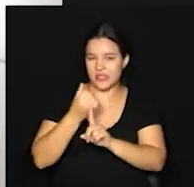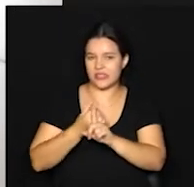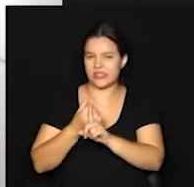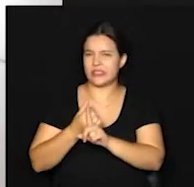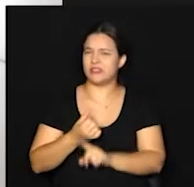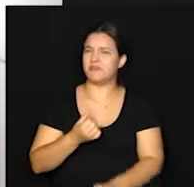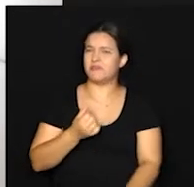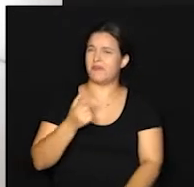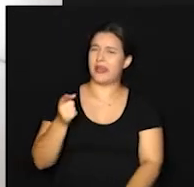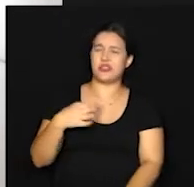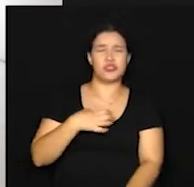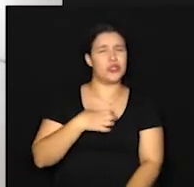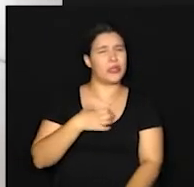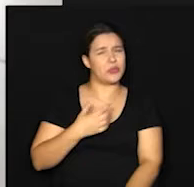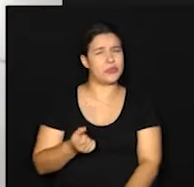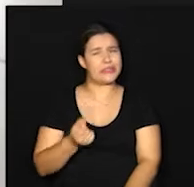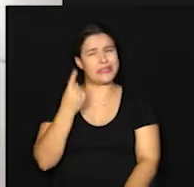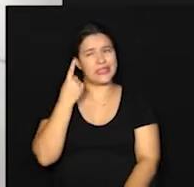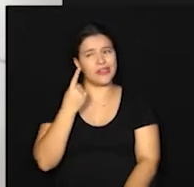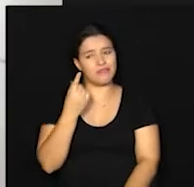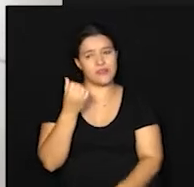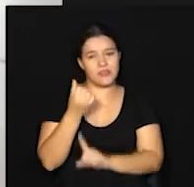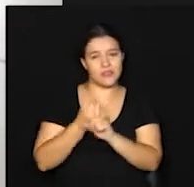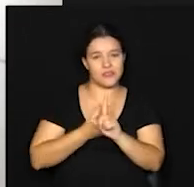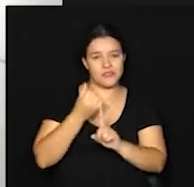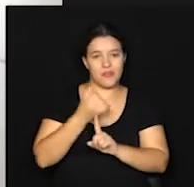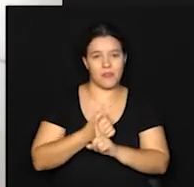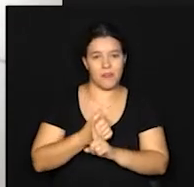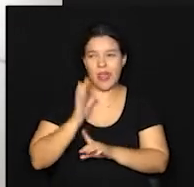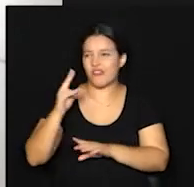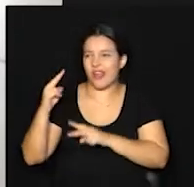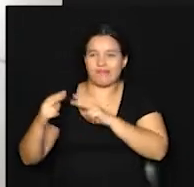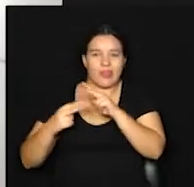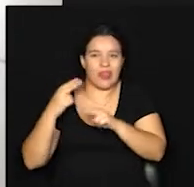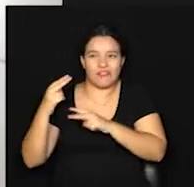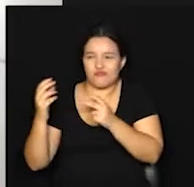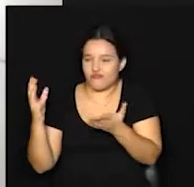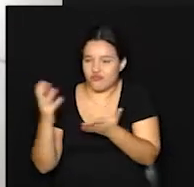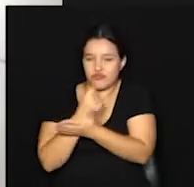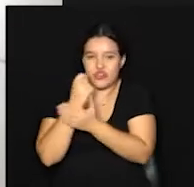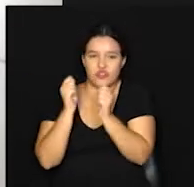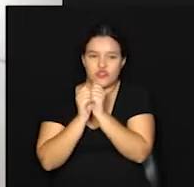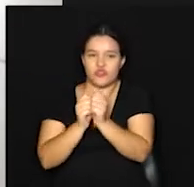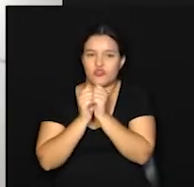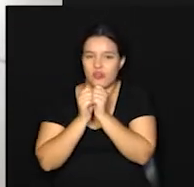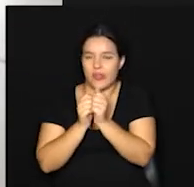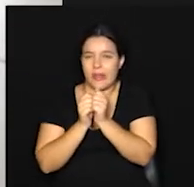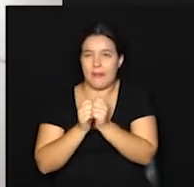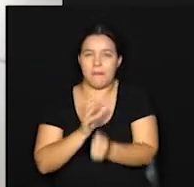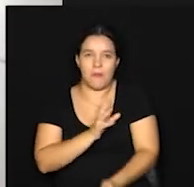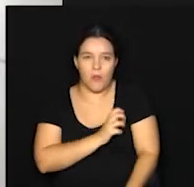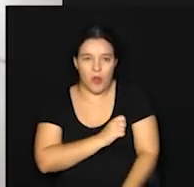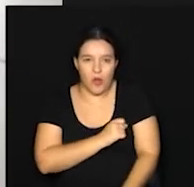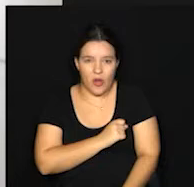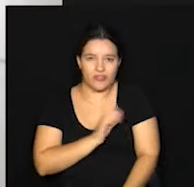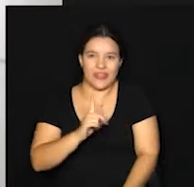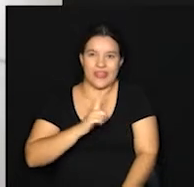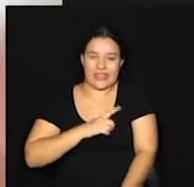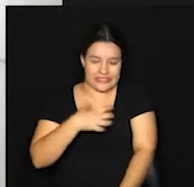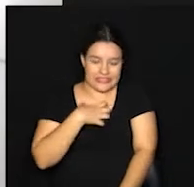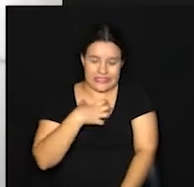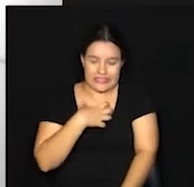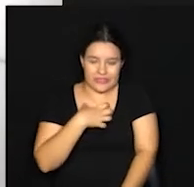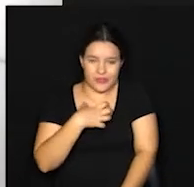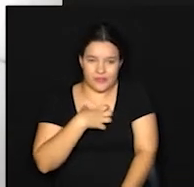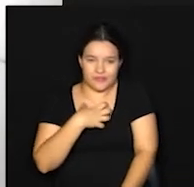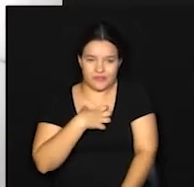estavam corretas. Tá. Mas é aquilo, você já está envolvida, você já está apaixonada, já existe um sentimento ali, a